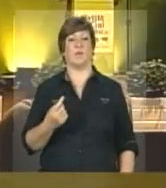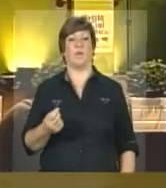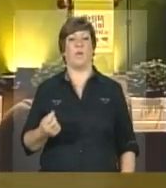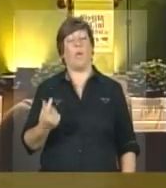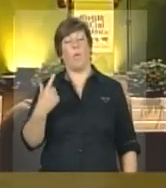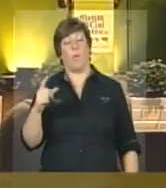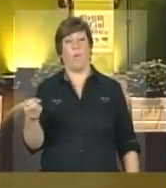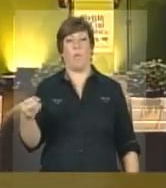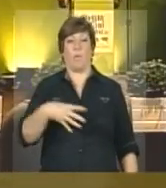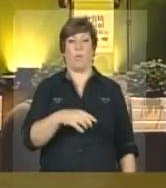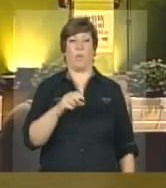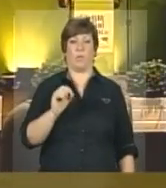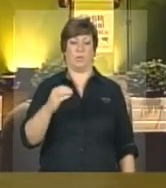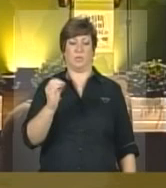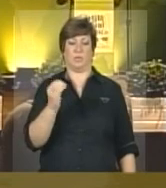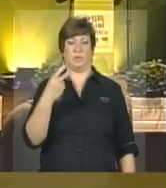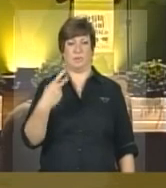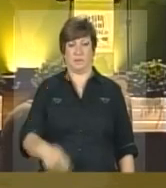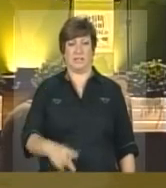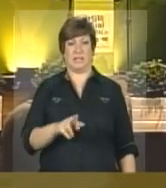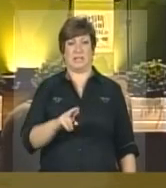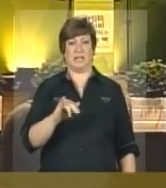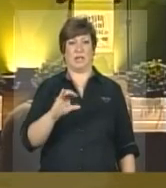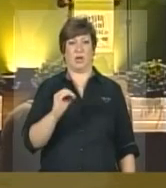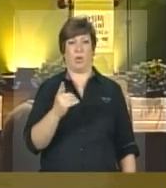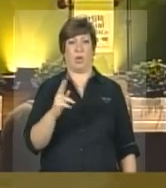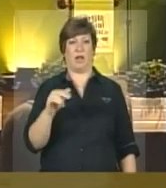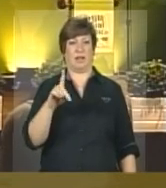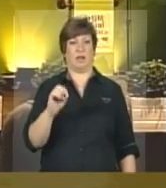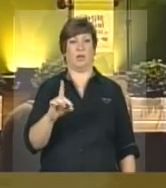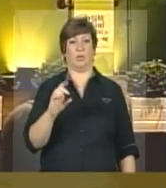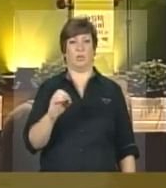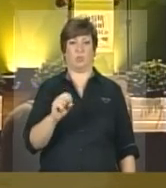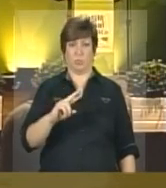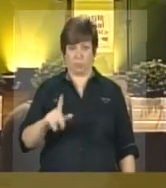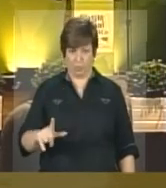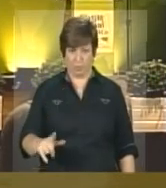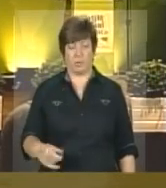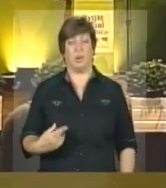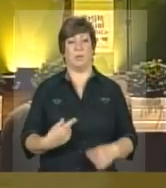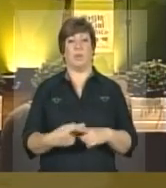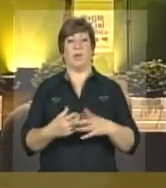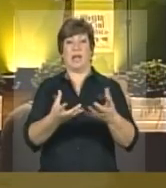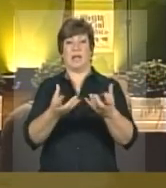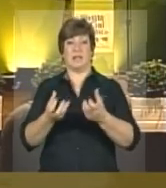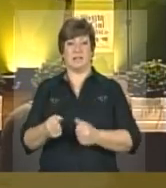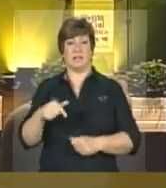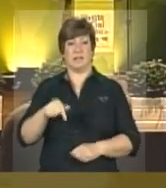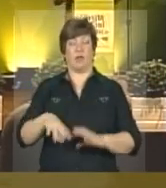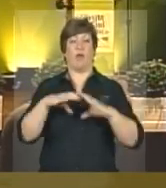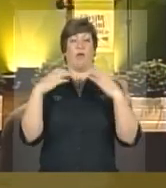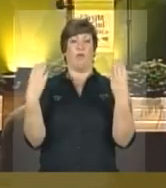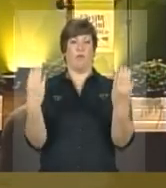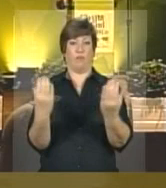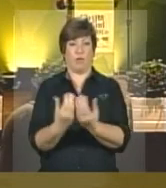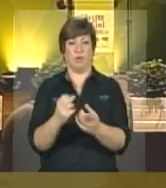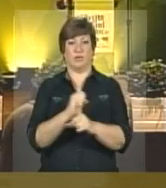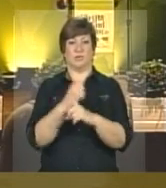Rio Grande. O Rio Grande que acolhe o Fórum Social Mundial